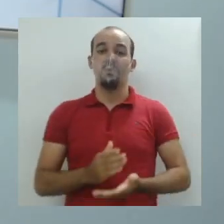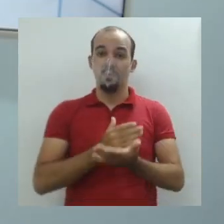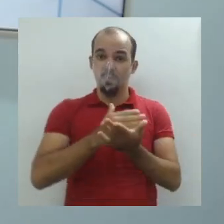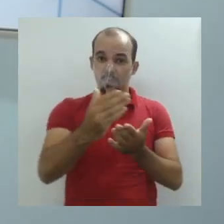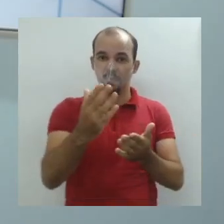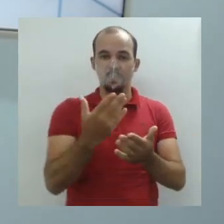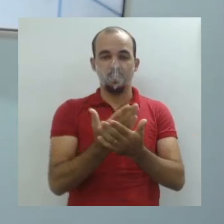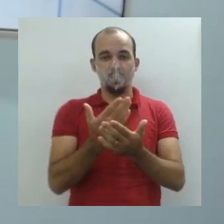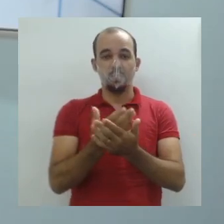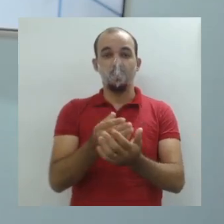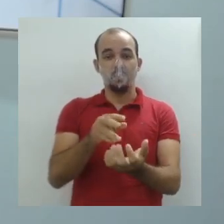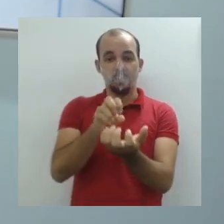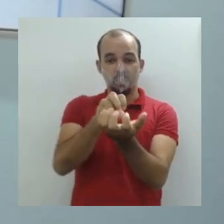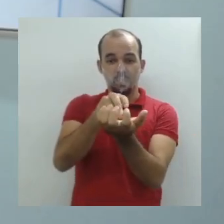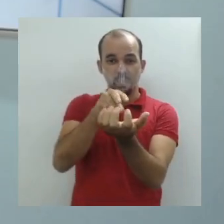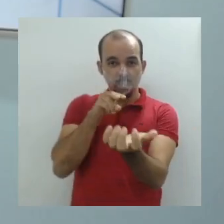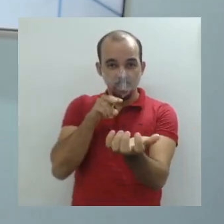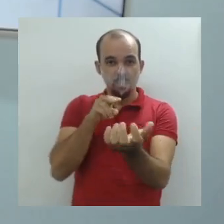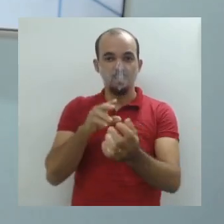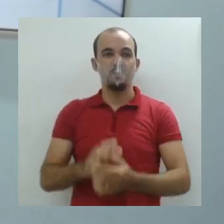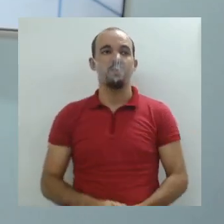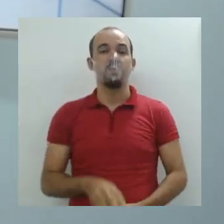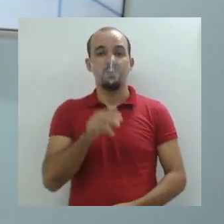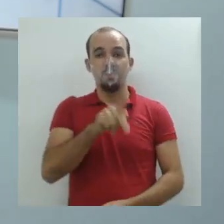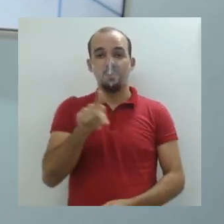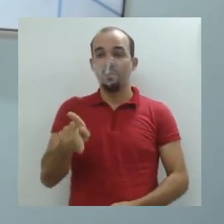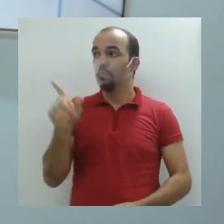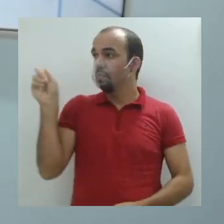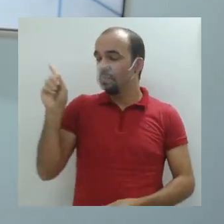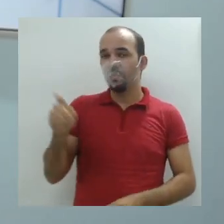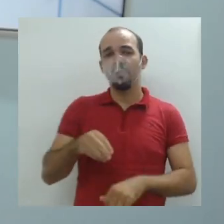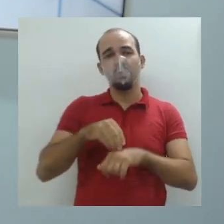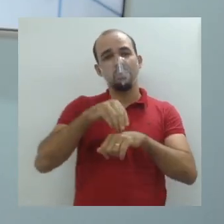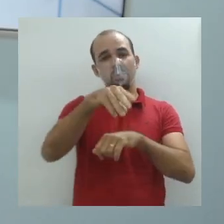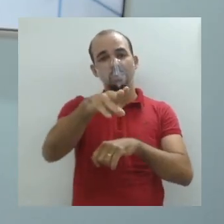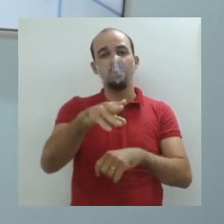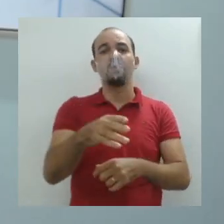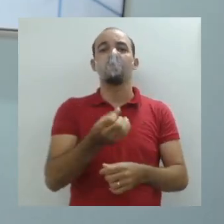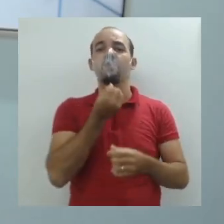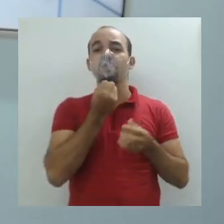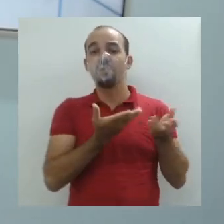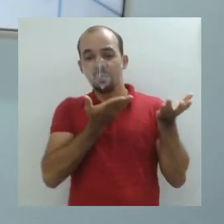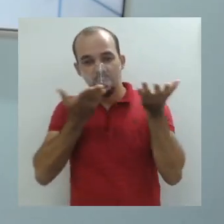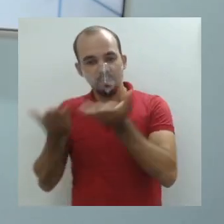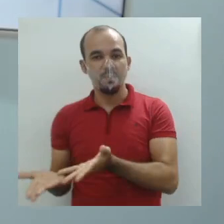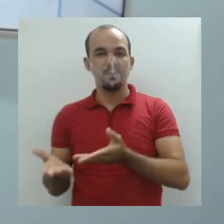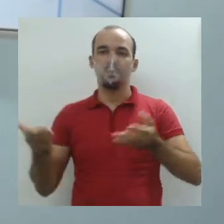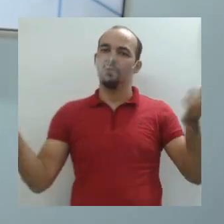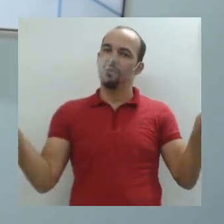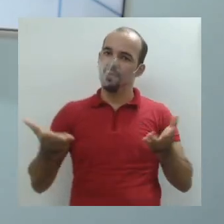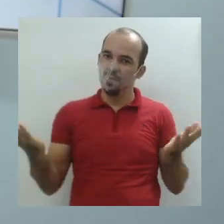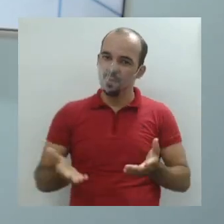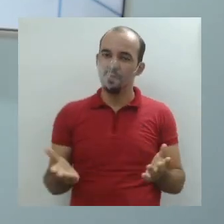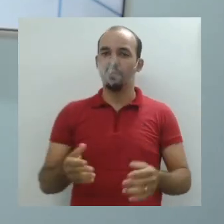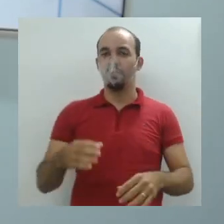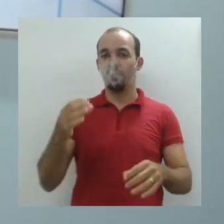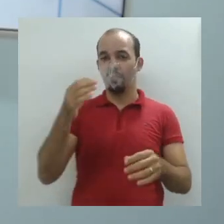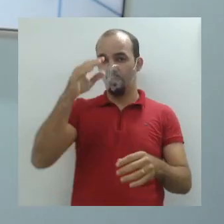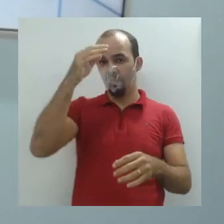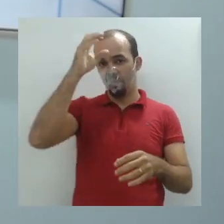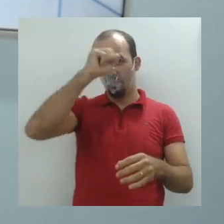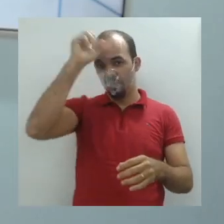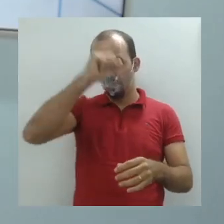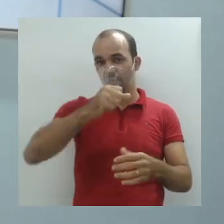programação Educa PE, estou aqui para dizer para você, seja bem-vindo a mais essa tarde de aprendizagem. Eu sou o professor